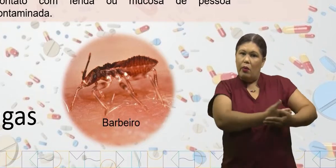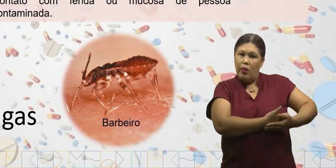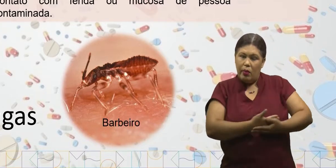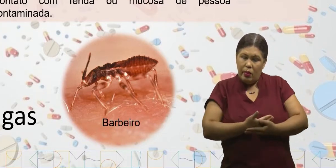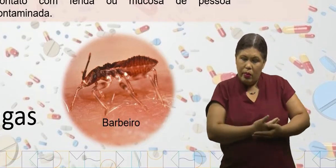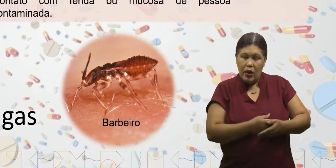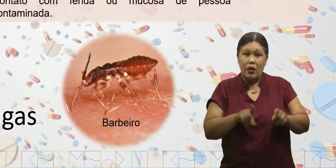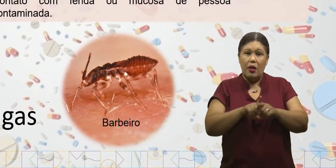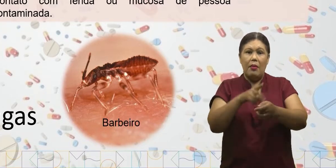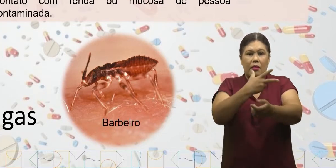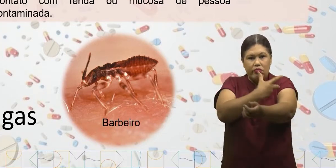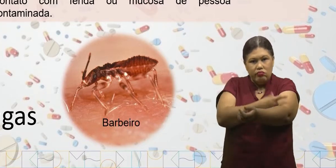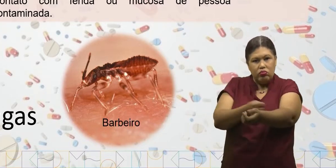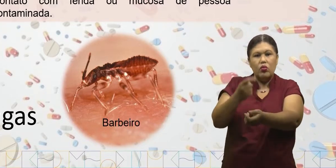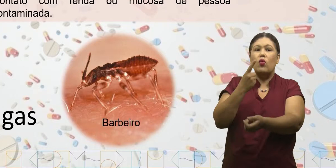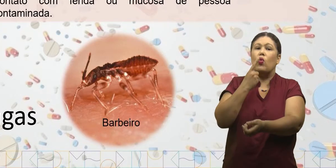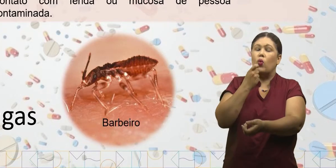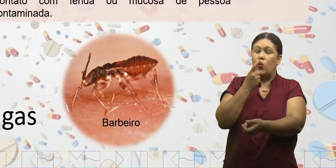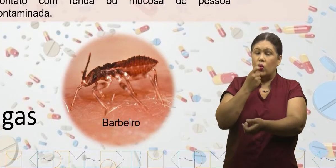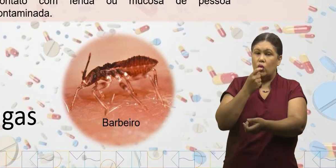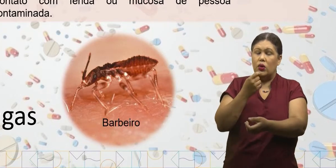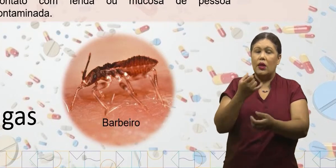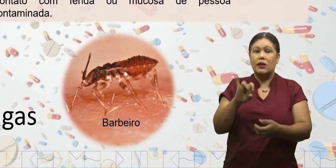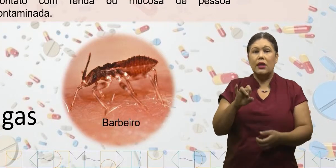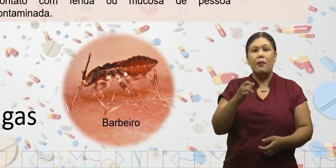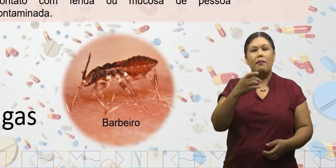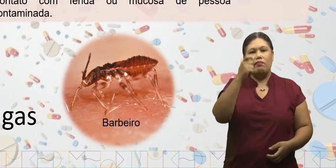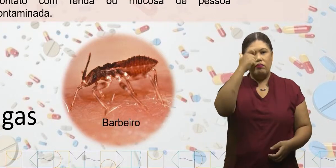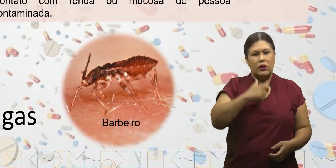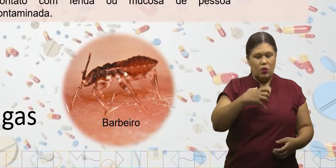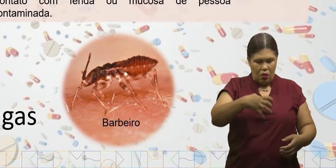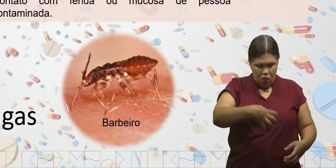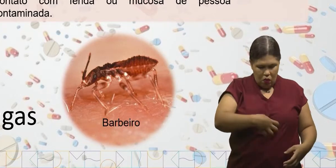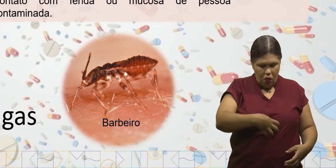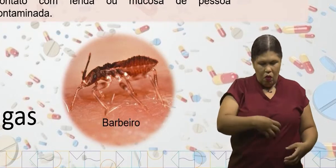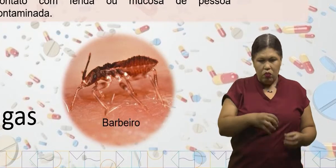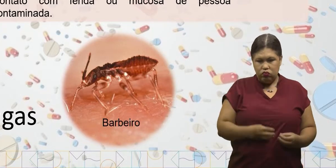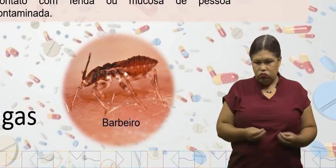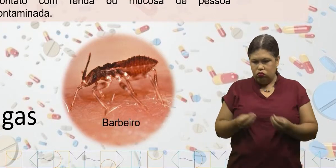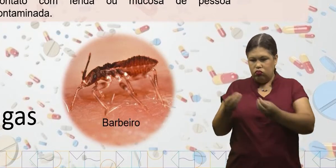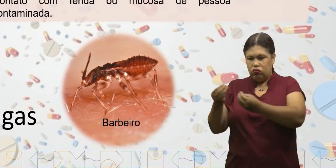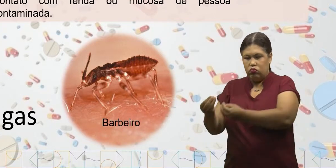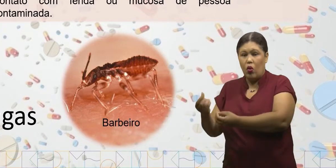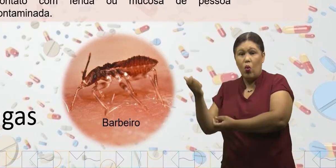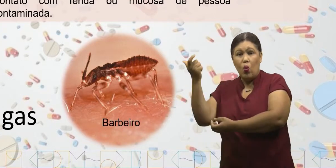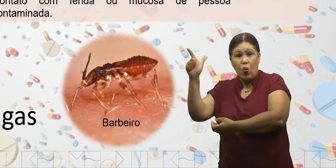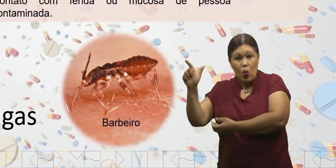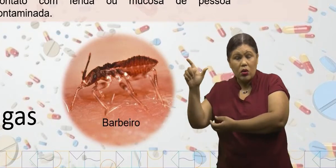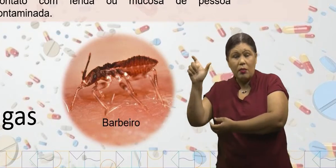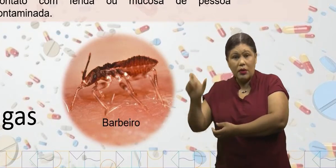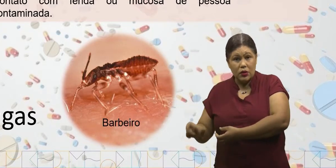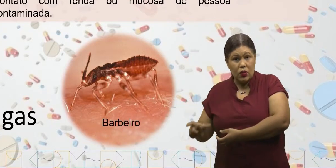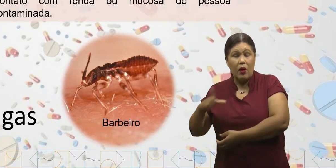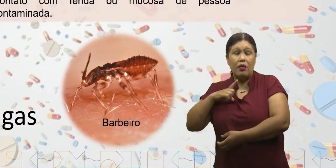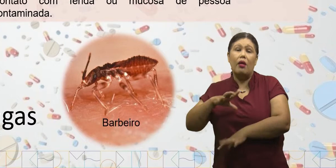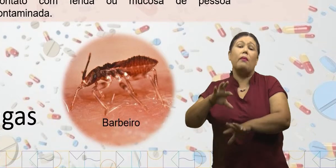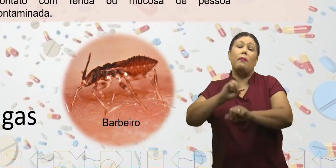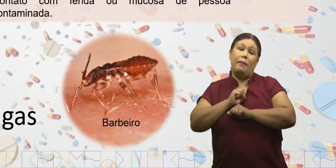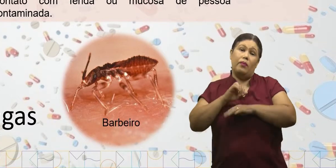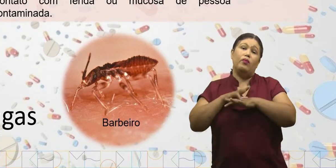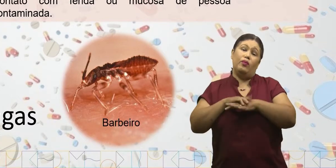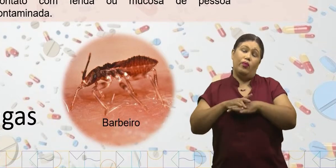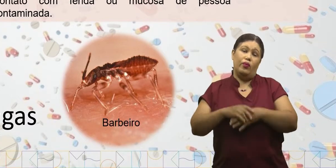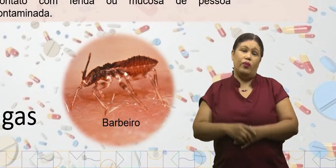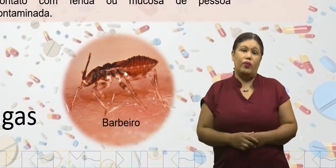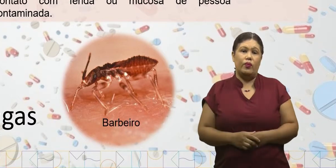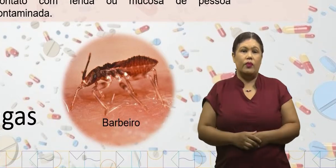ou transplante de órgãos quando o doador está contaminado, ou pelo contato com ferida ou